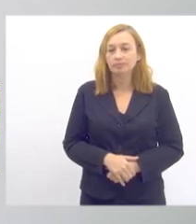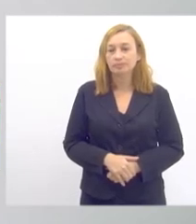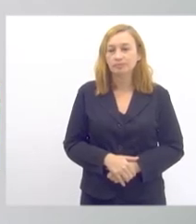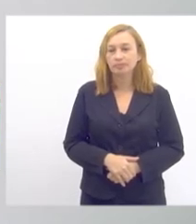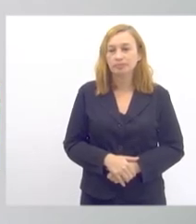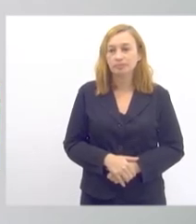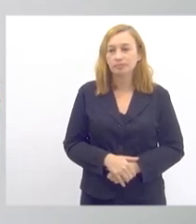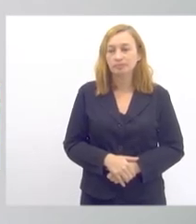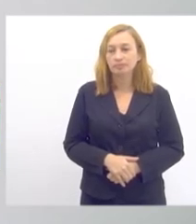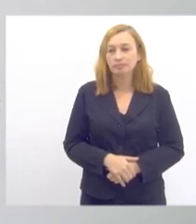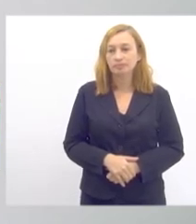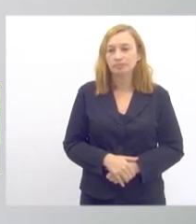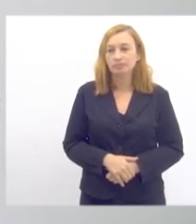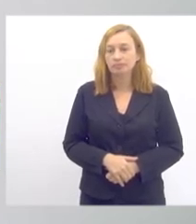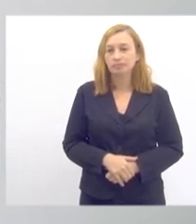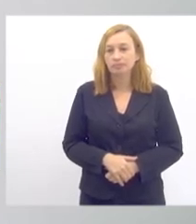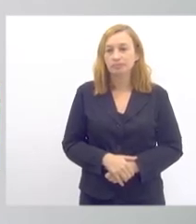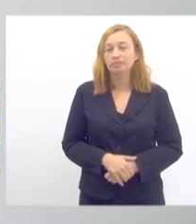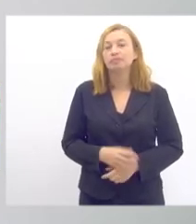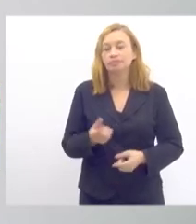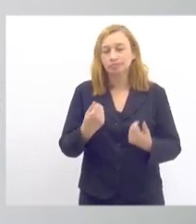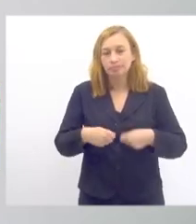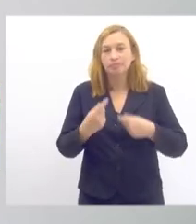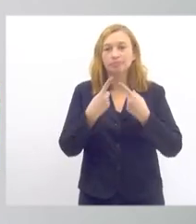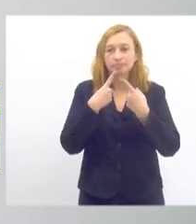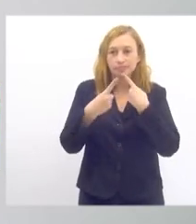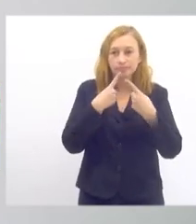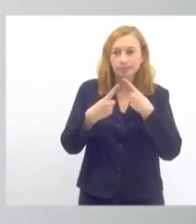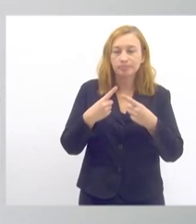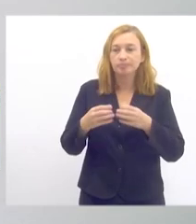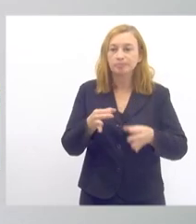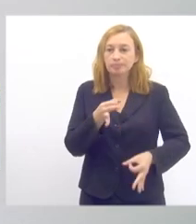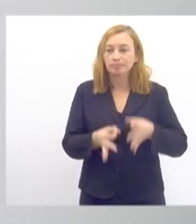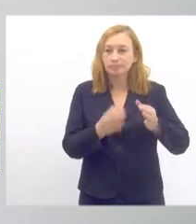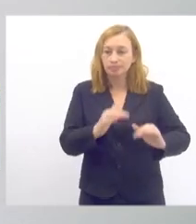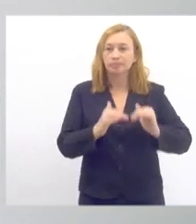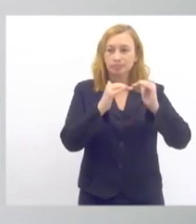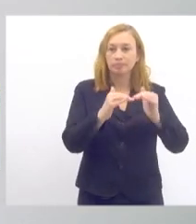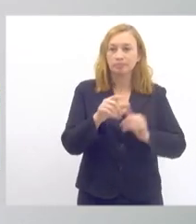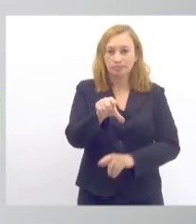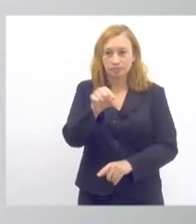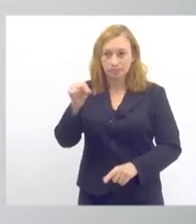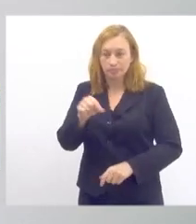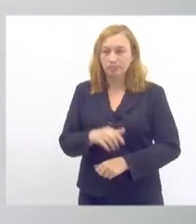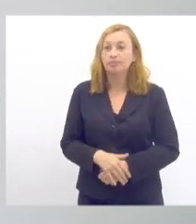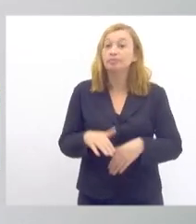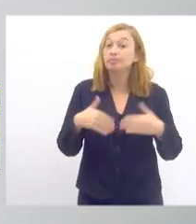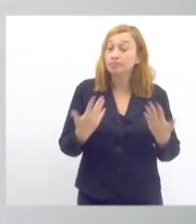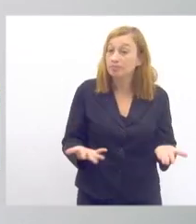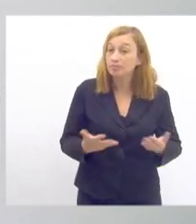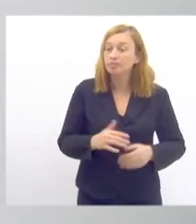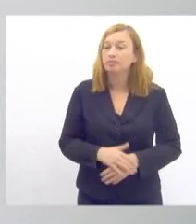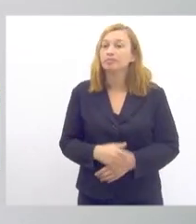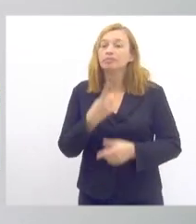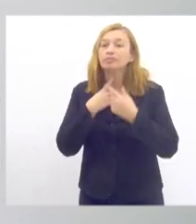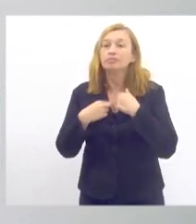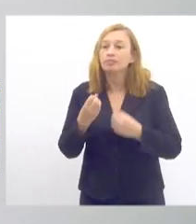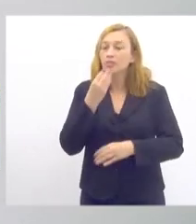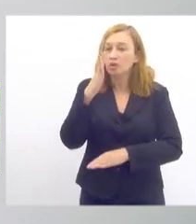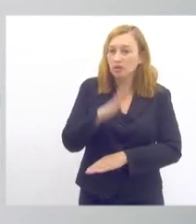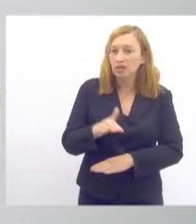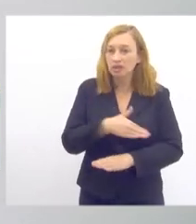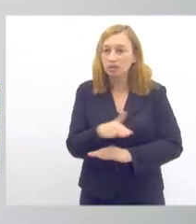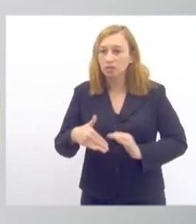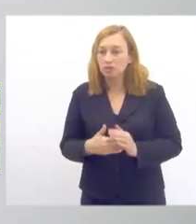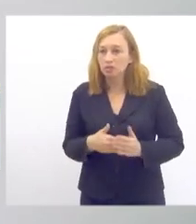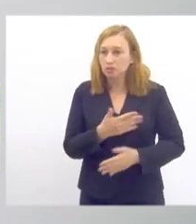ultrapassa o que a gente entende de bom senso e, obviamente, vamos dialogar com o Tribunal de Justiça, que foi quem tomou essa decisão. Então, desejo boa tarde a todas